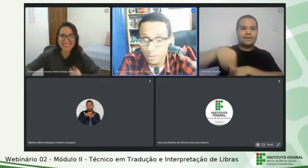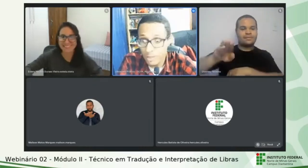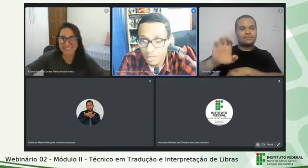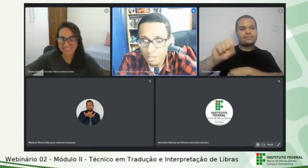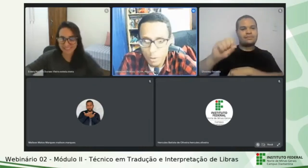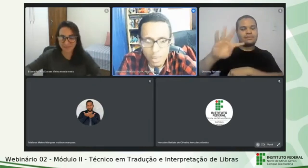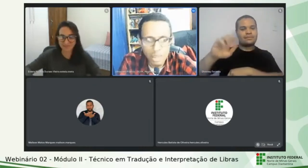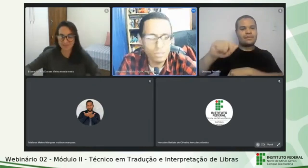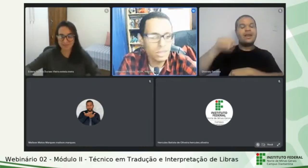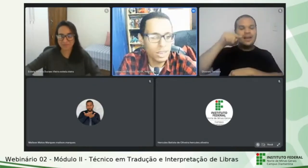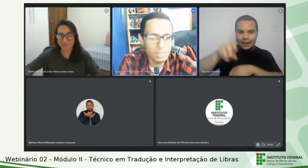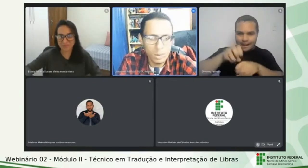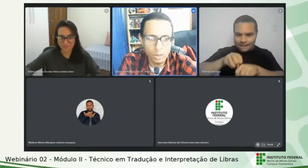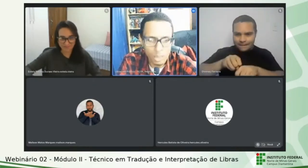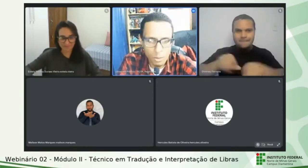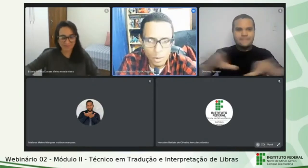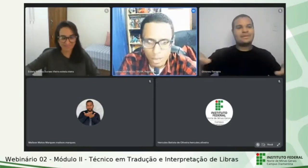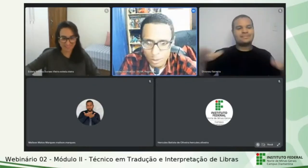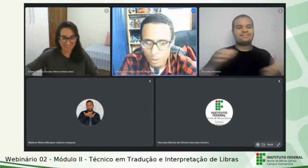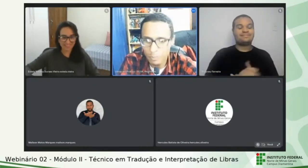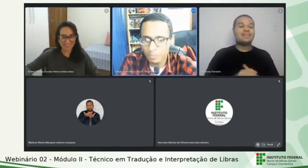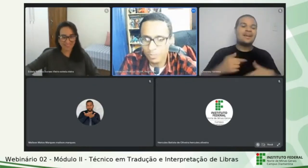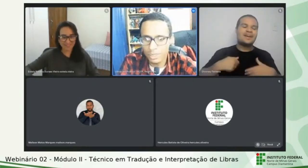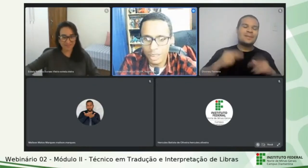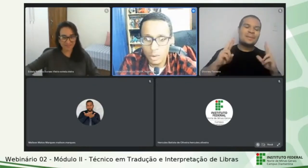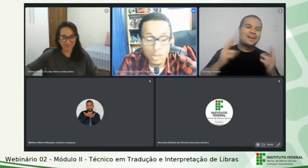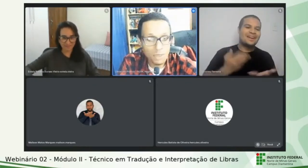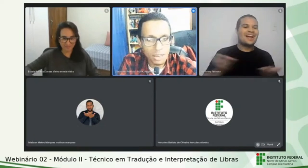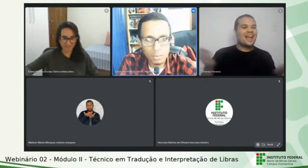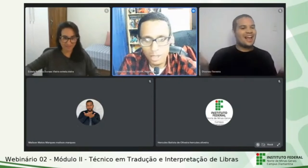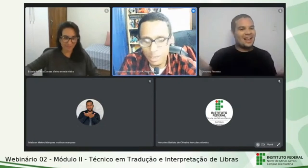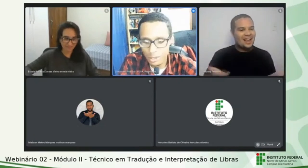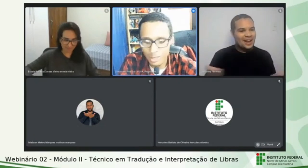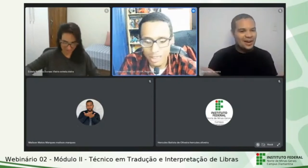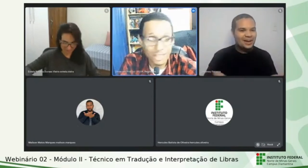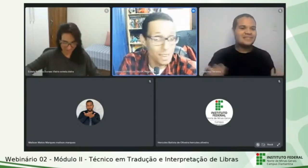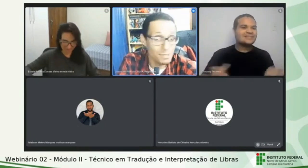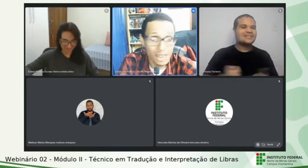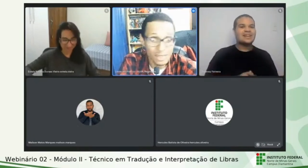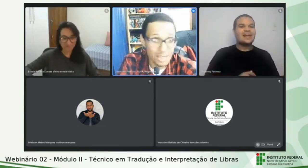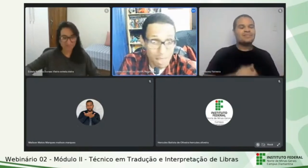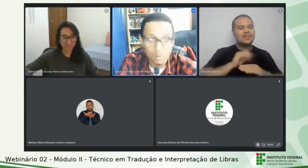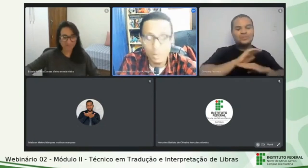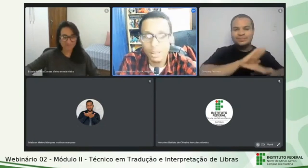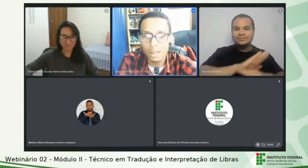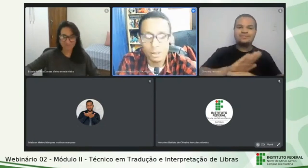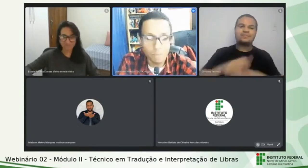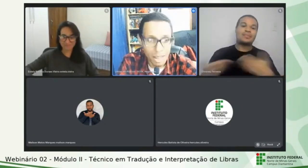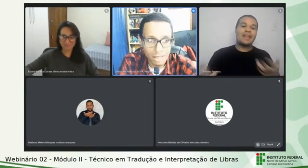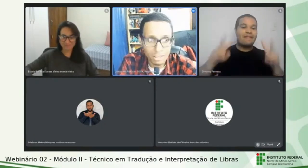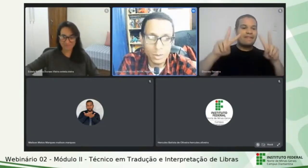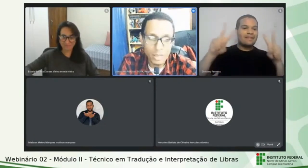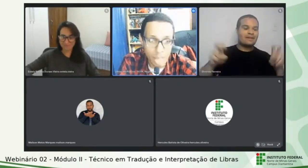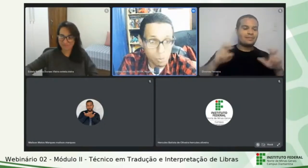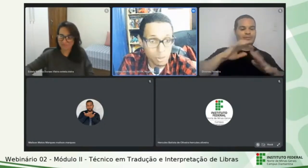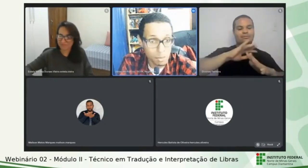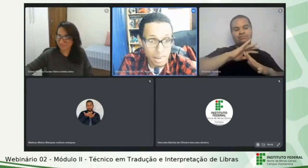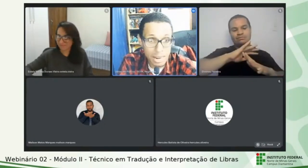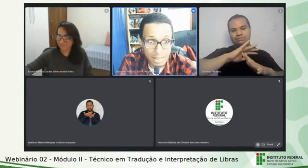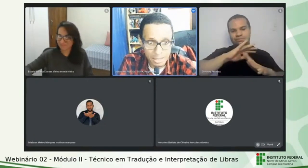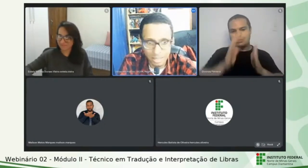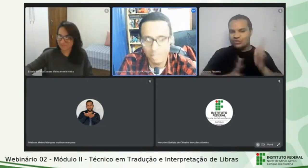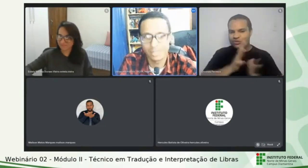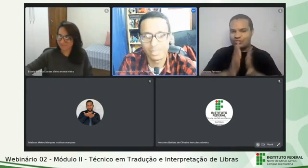Espero, nesse momento, ter assim contribuído, né? Quando falamos de língua de sinais, a gente quer falar sempre, mas o intérprete